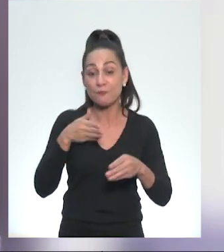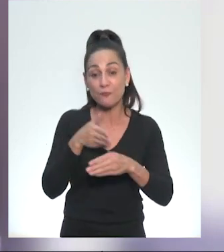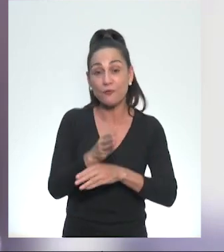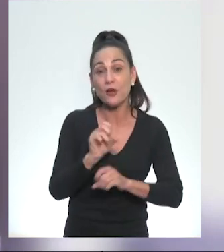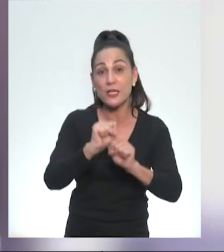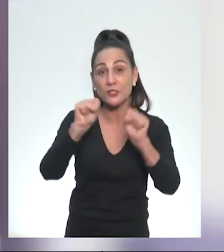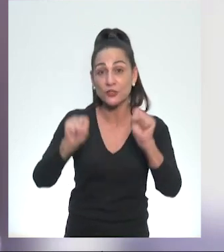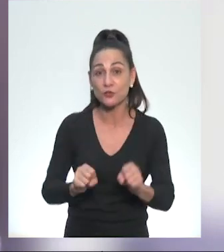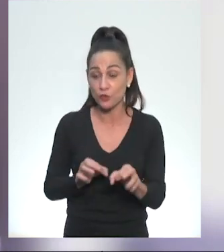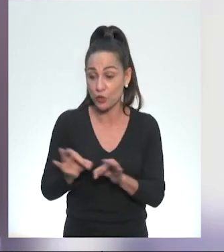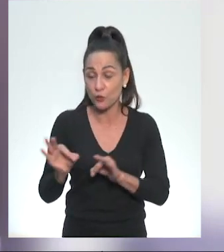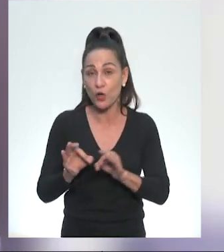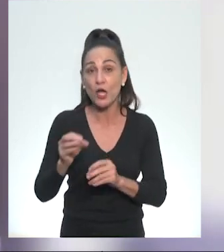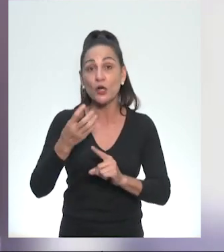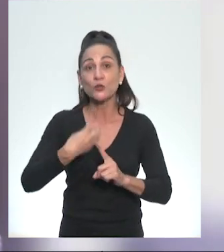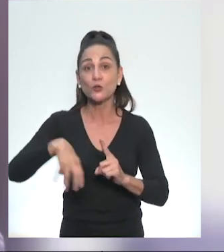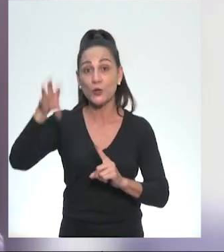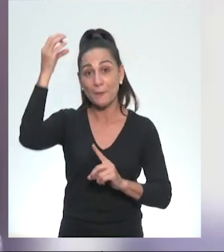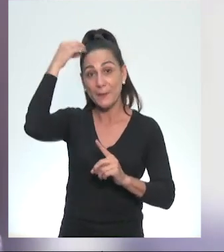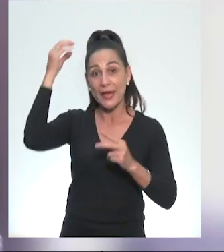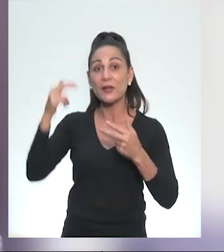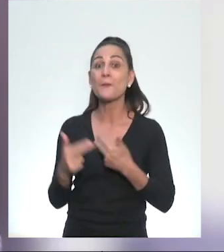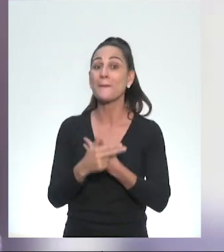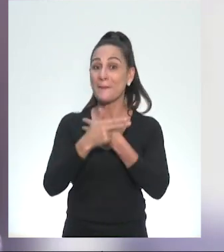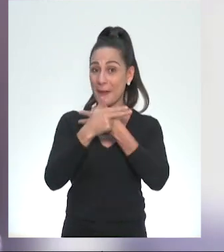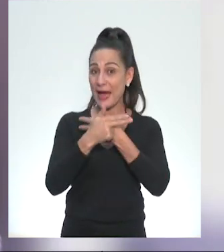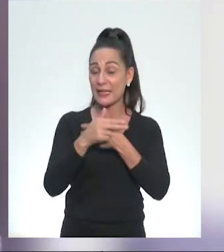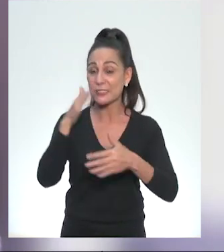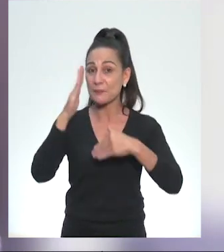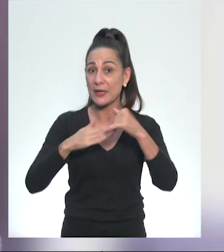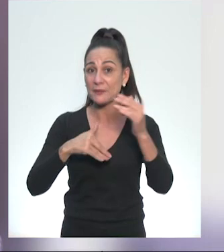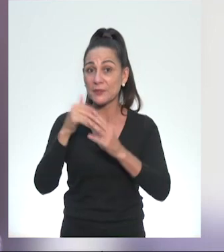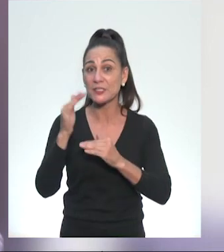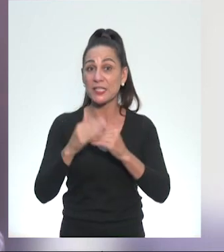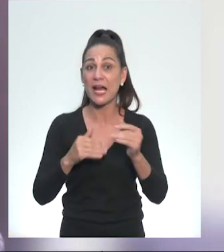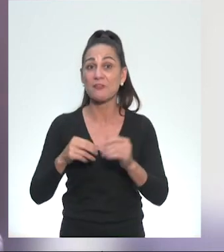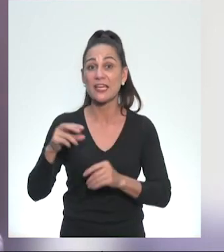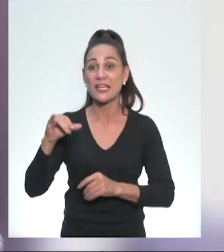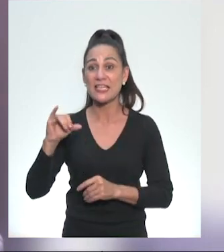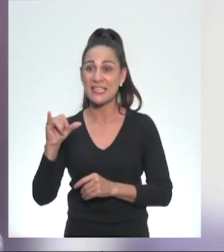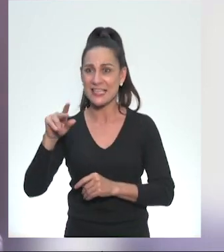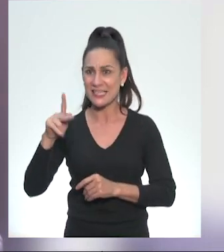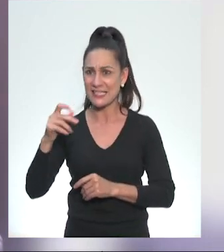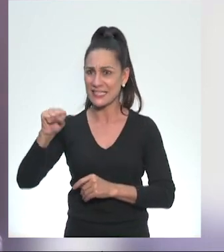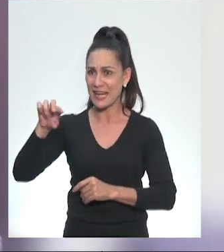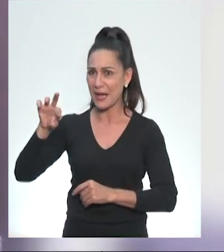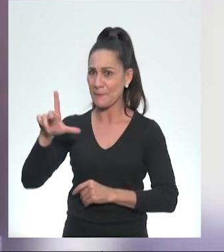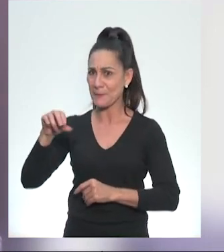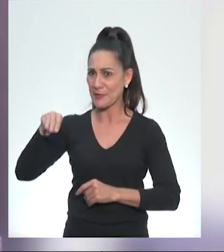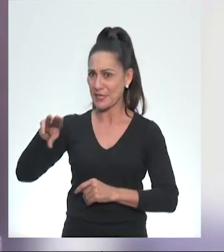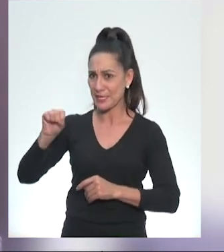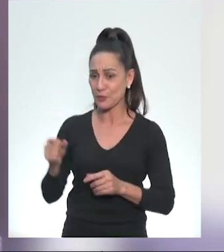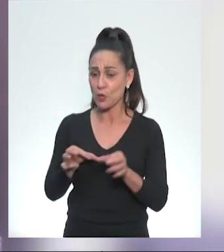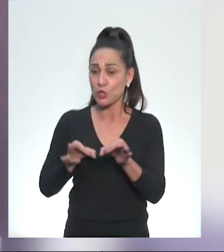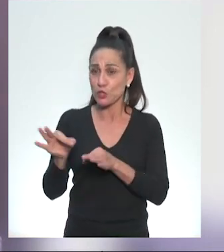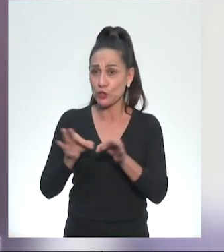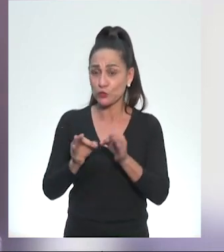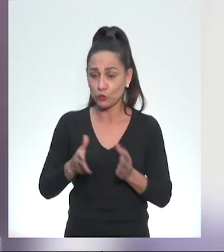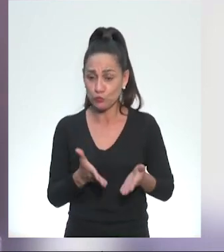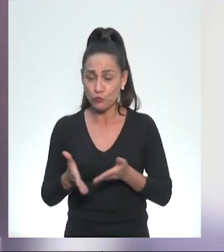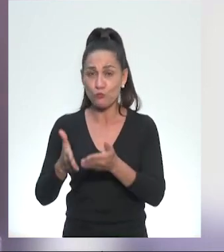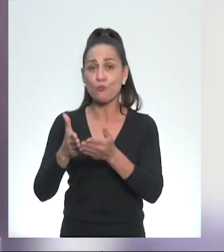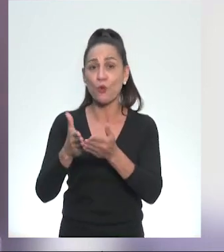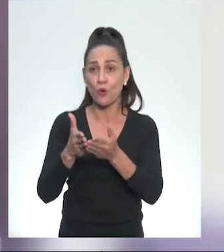estrutura organizacional do Império Mali. Eles praticavam o islamismo e eles tinham controle do porto de